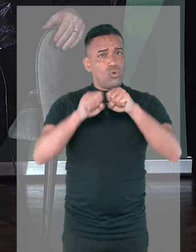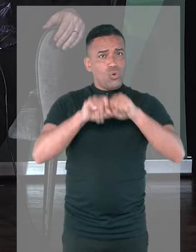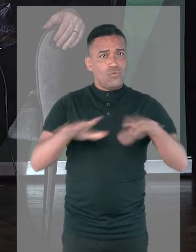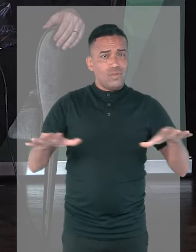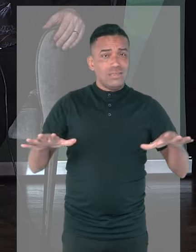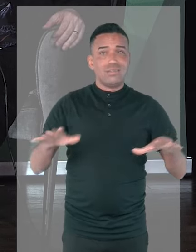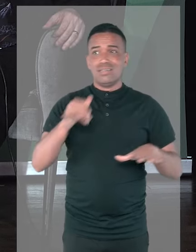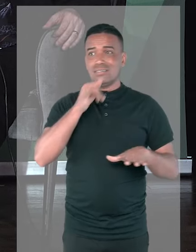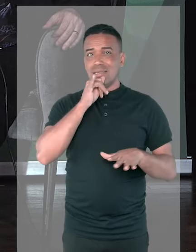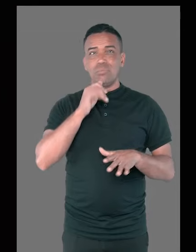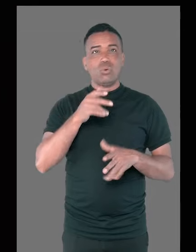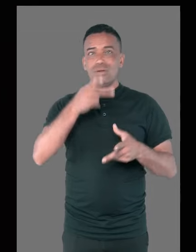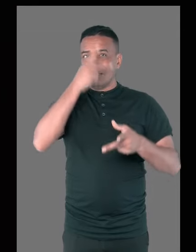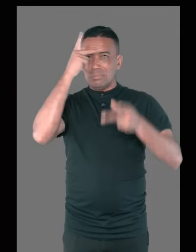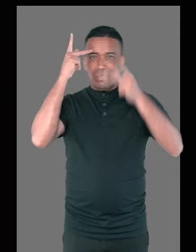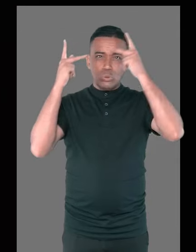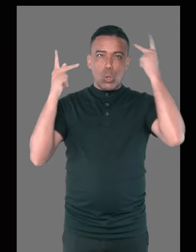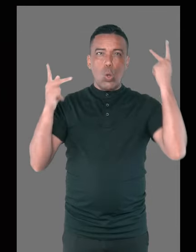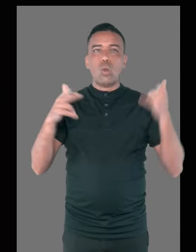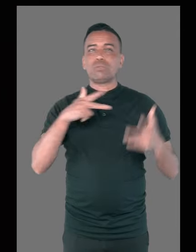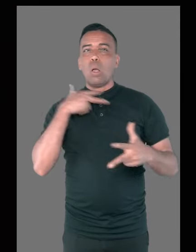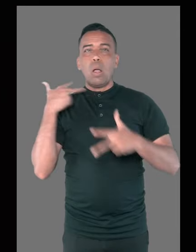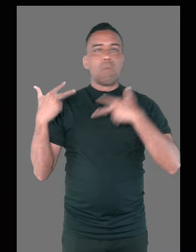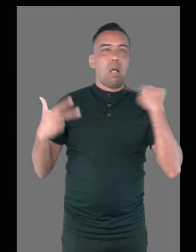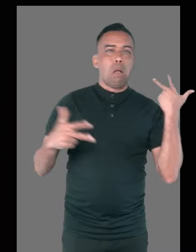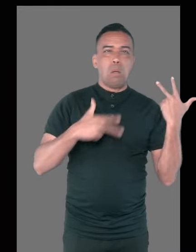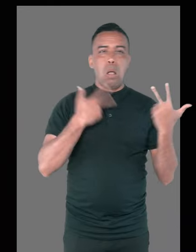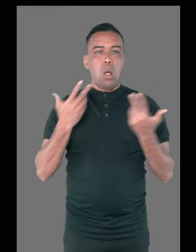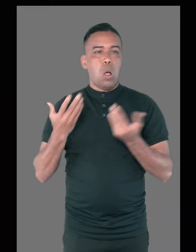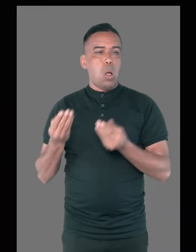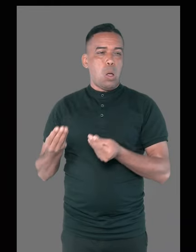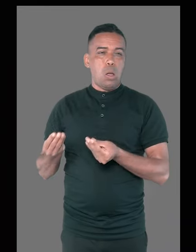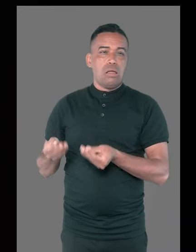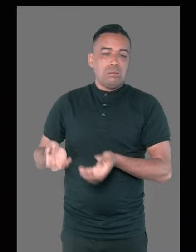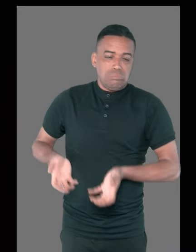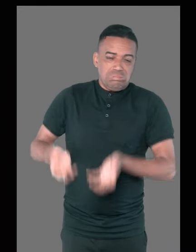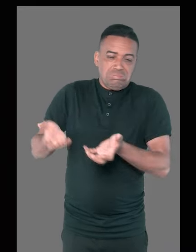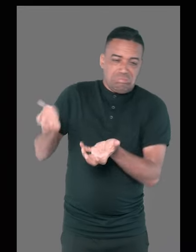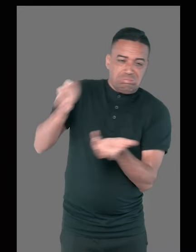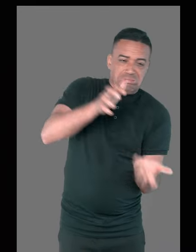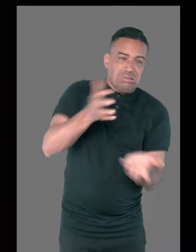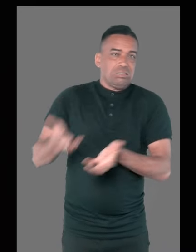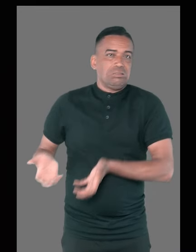e de sepultamento de cadáveres. Imaginem a tragédia que não seria.